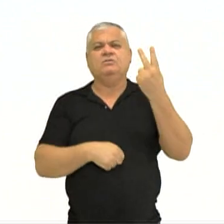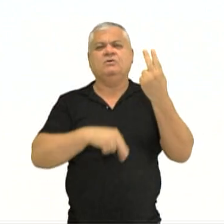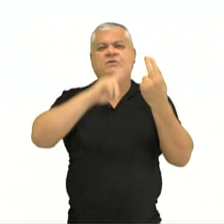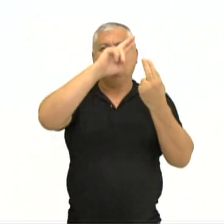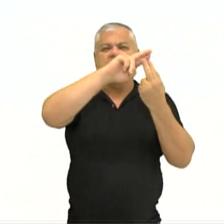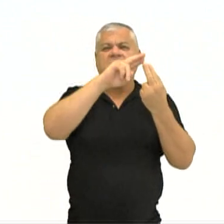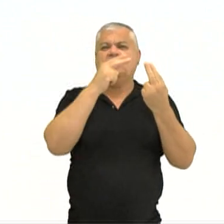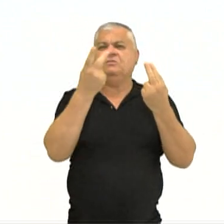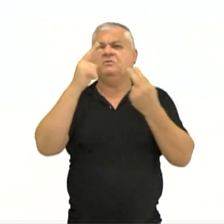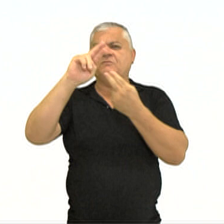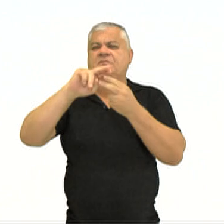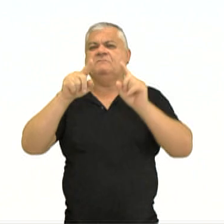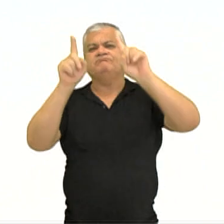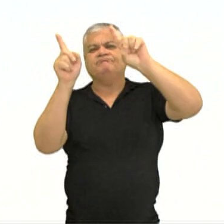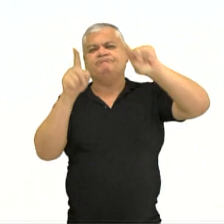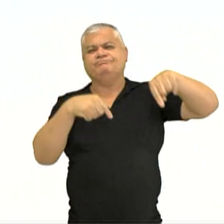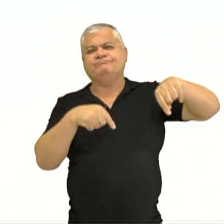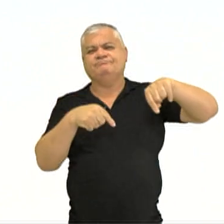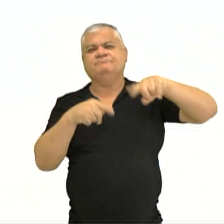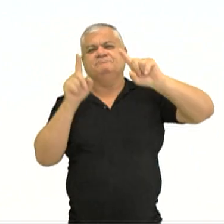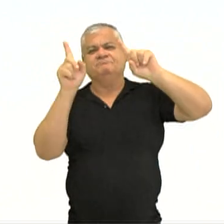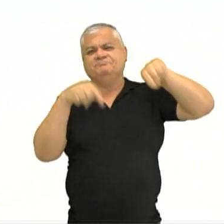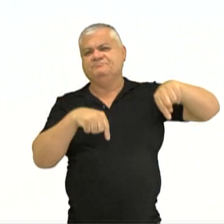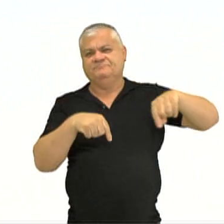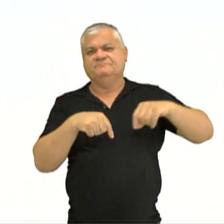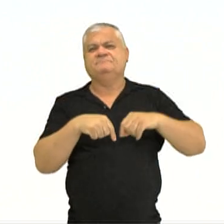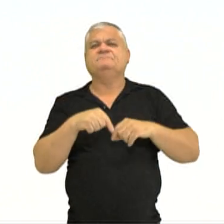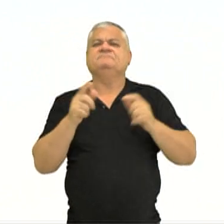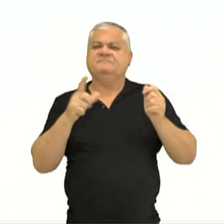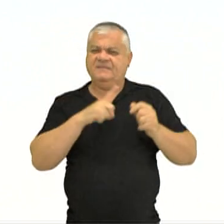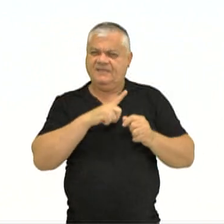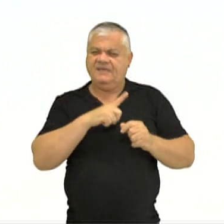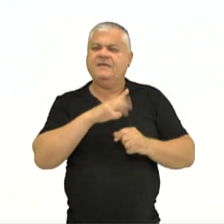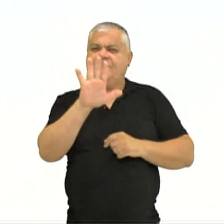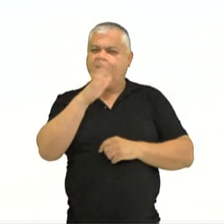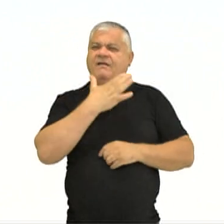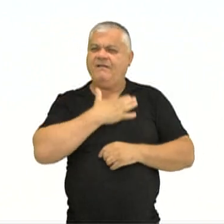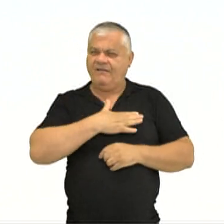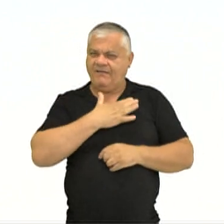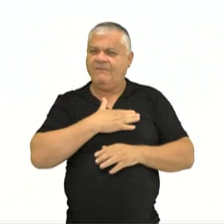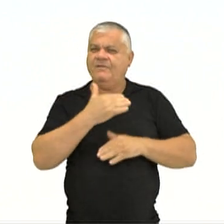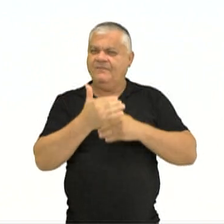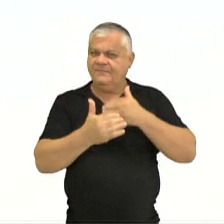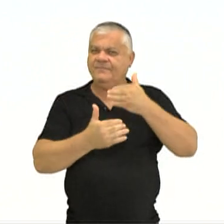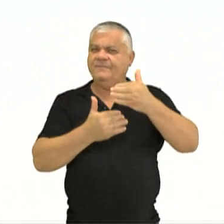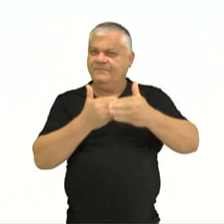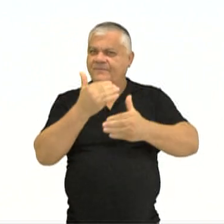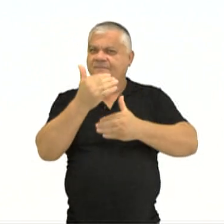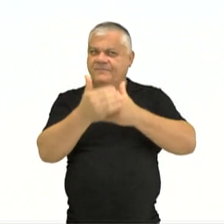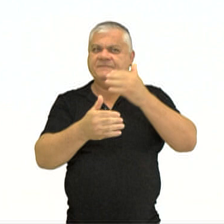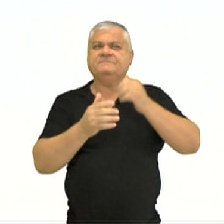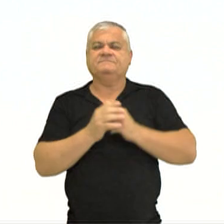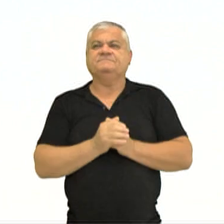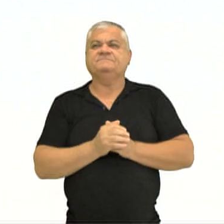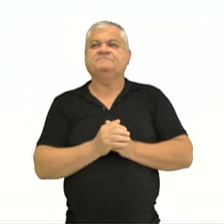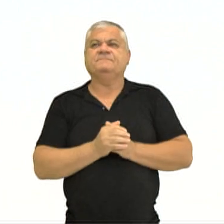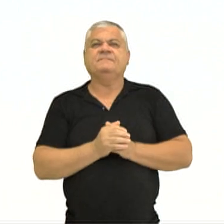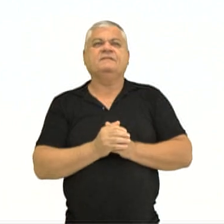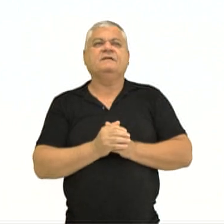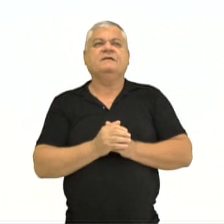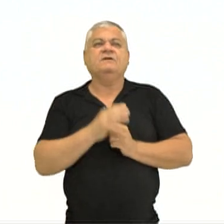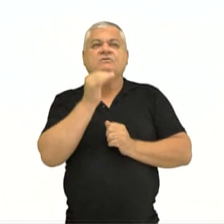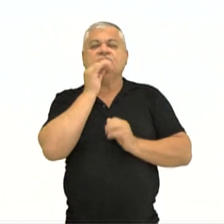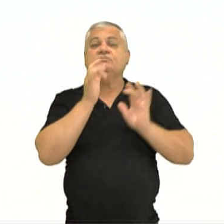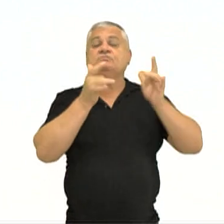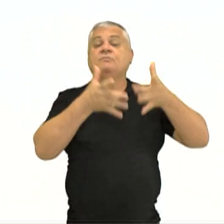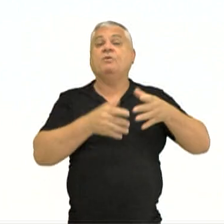feito? Simplificamos essa parte. Tem mais coisa lá para simplificar? Tem, mas eu optei ir devagar. Primeiro eu simplifiquei esta parte aqui.